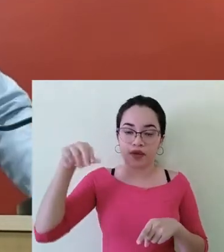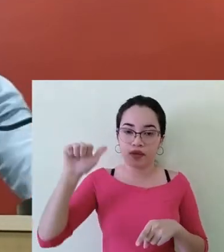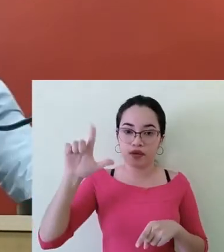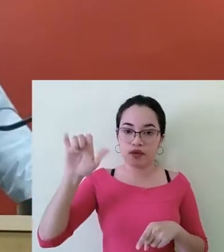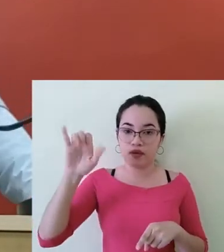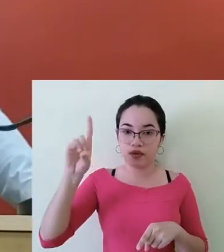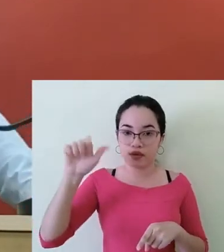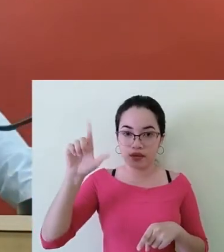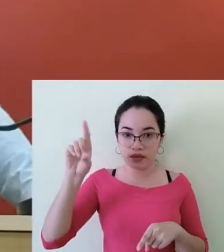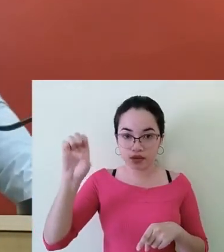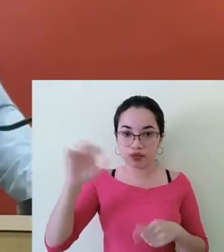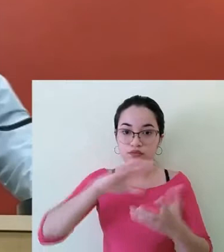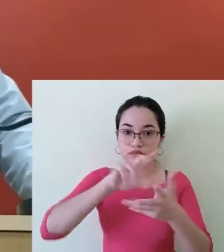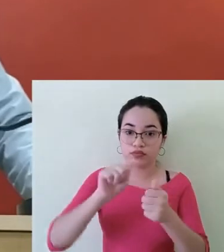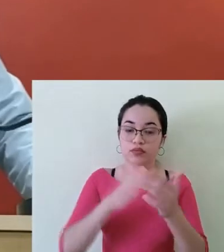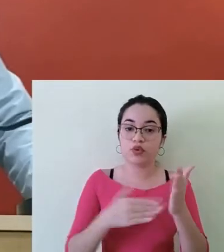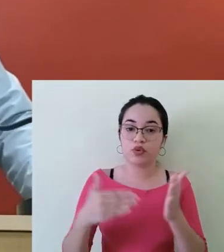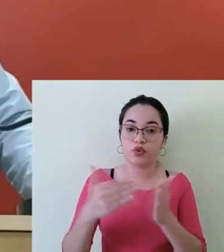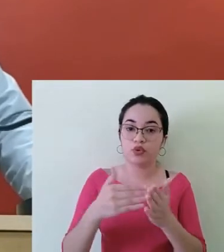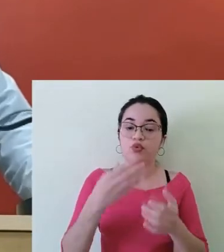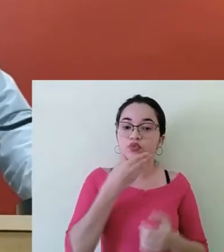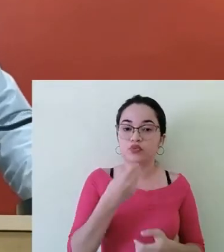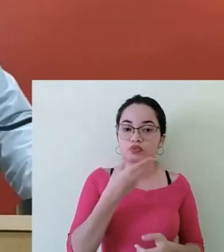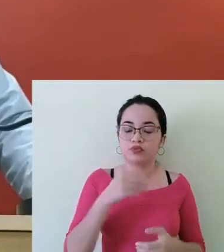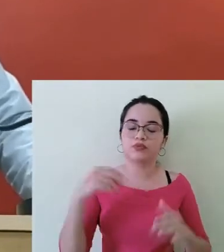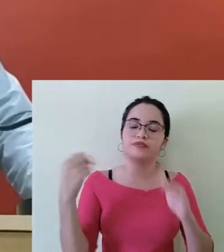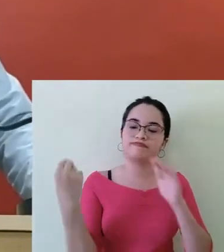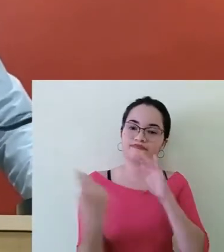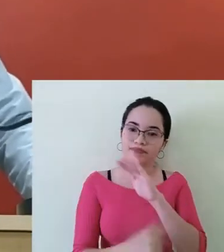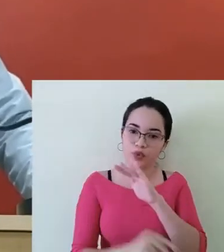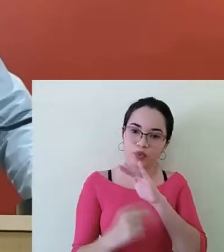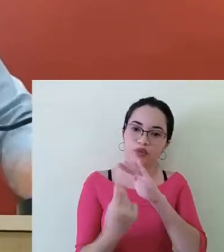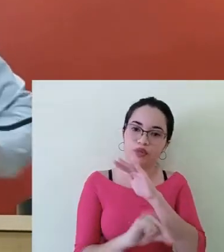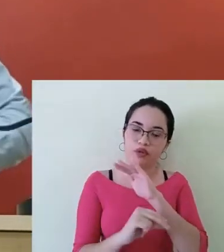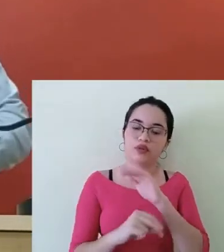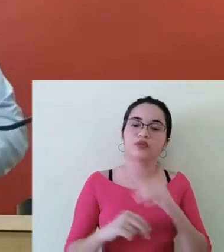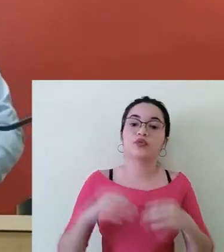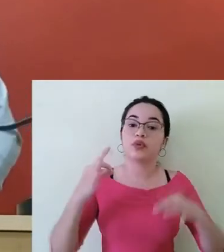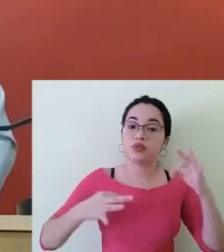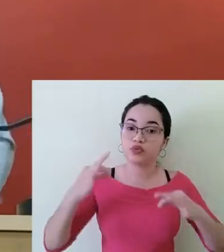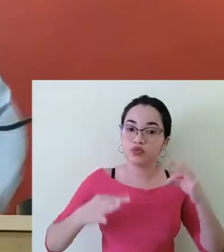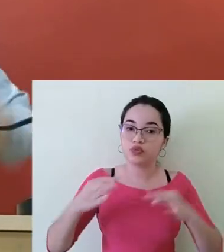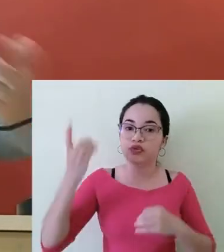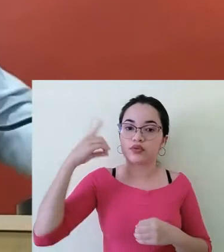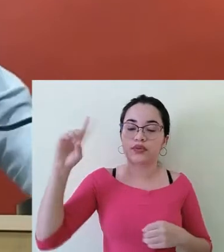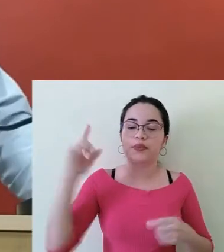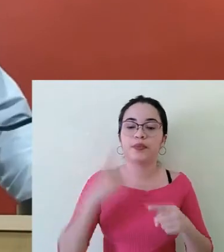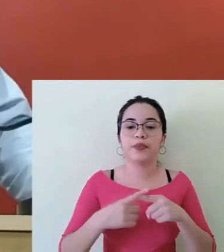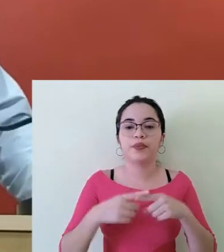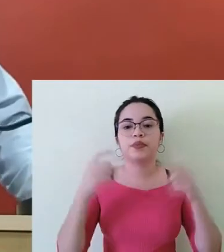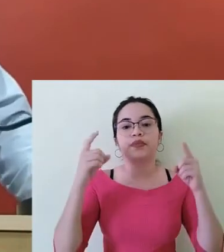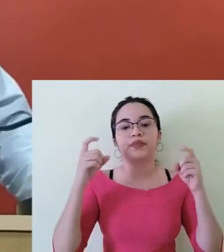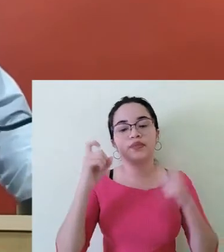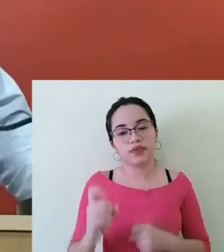penalidade universal. Todos os homens estão condenados pela justiça de Deus, porque